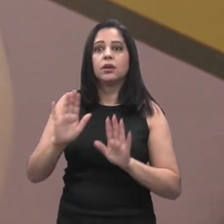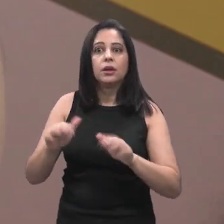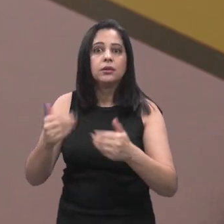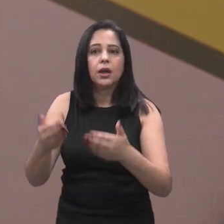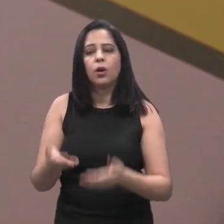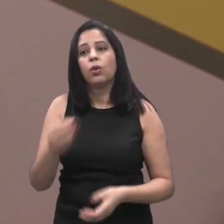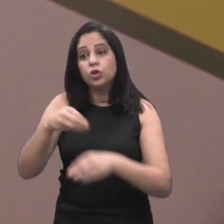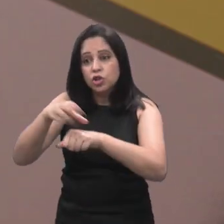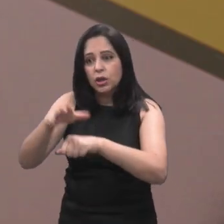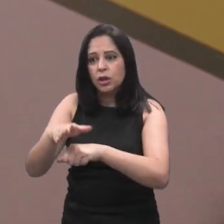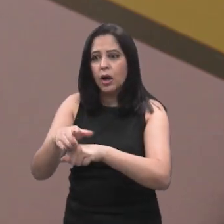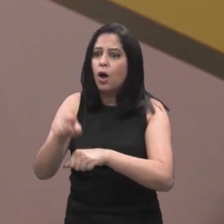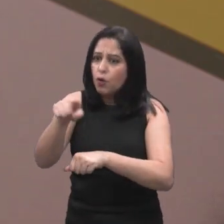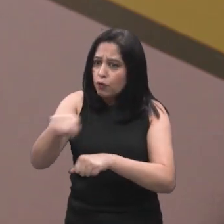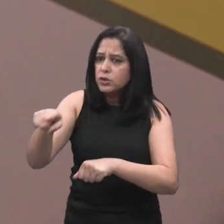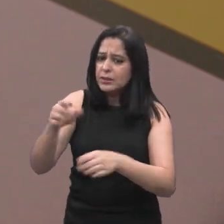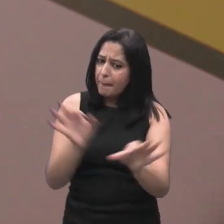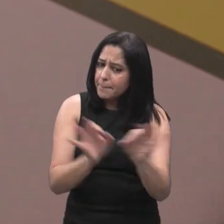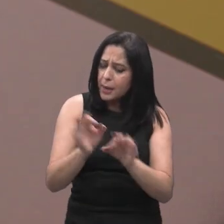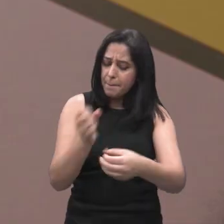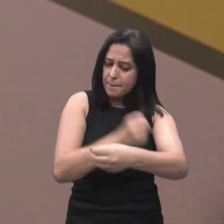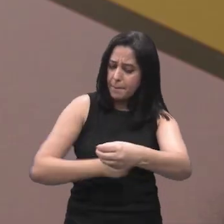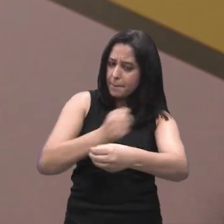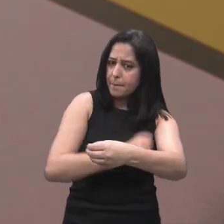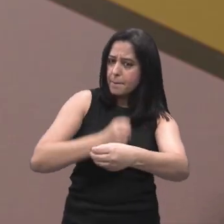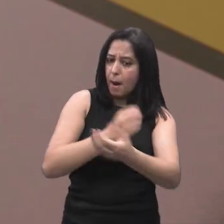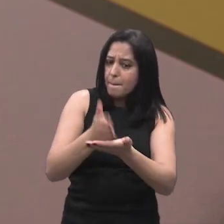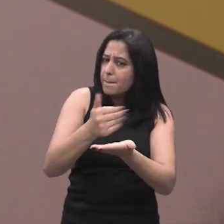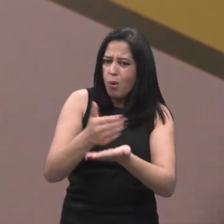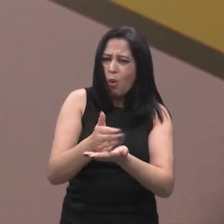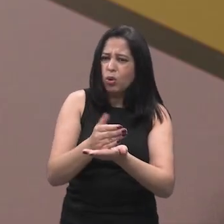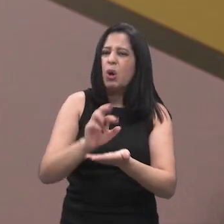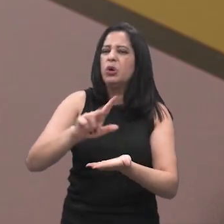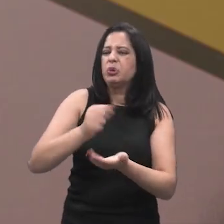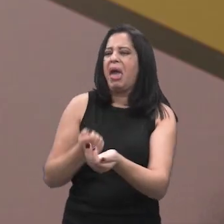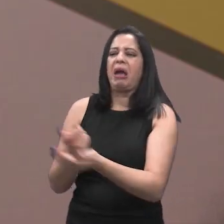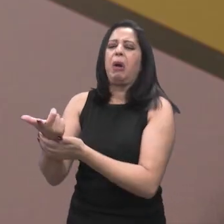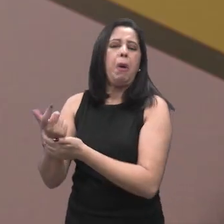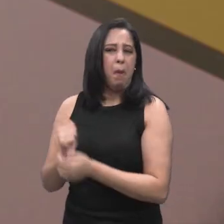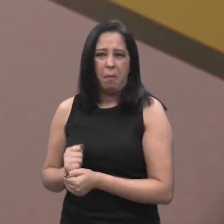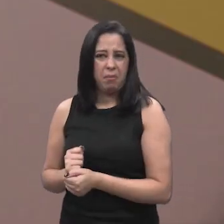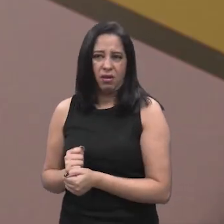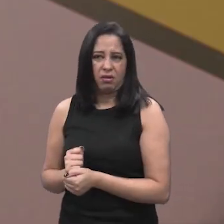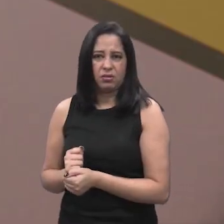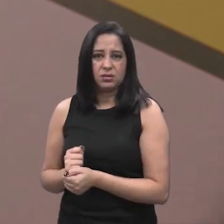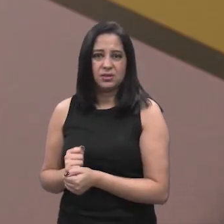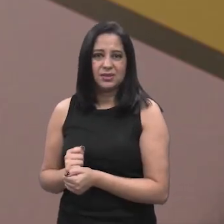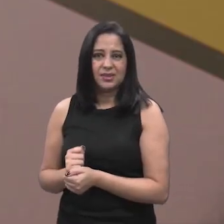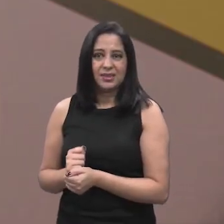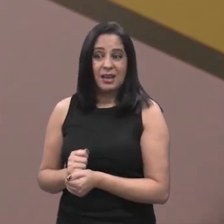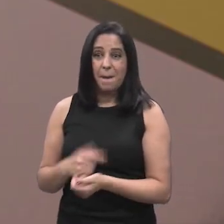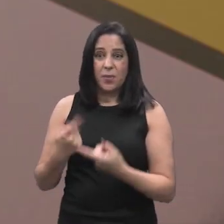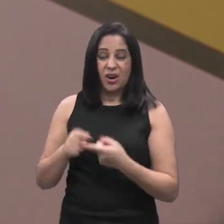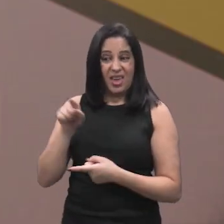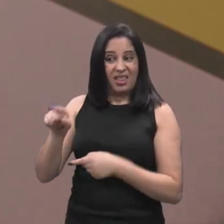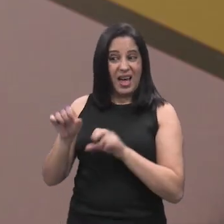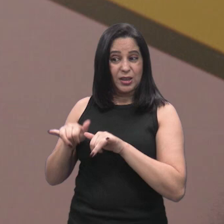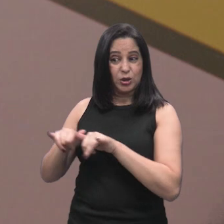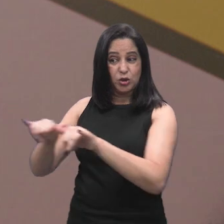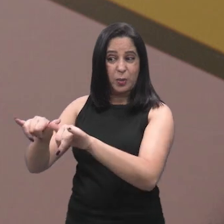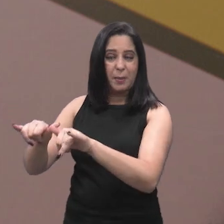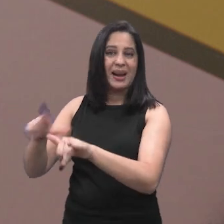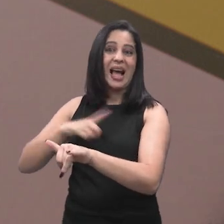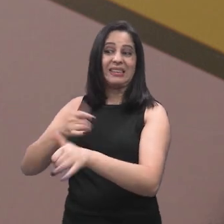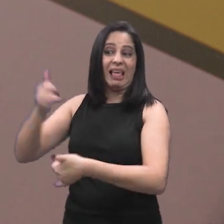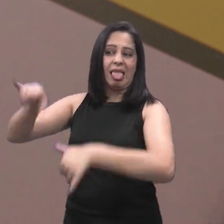supermercado. O bolo de casa, se você deixar uma semana, ele vai estragar. O bolo de supermercado, ele tem tanta coisa, conservante, sódio, tem isso,